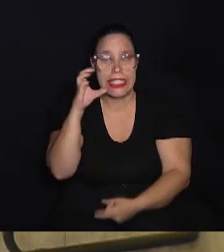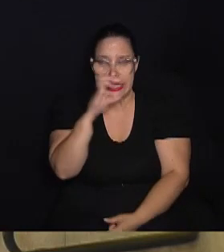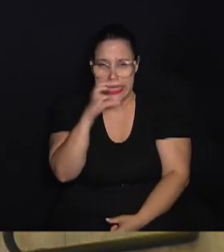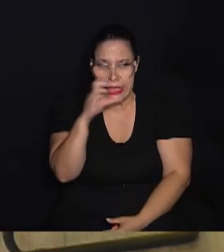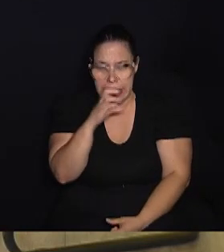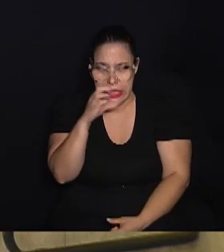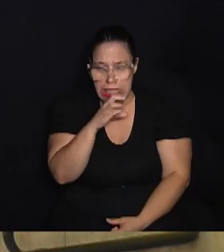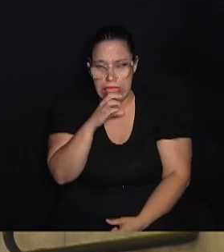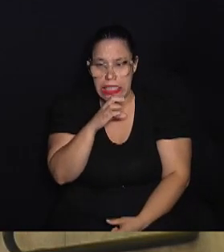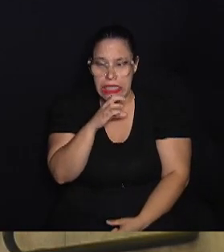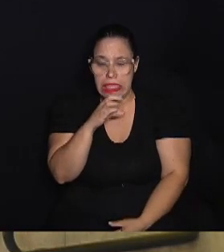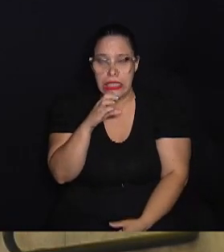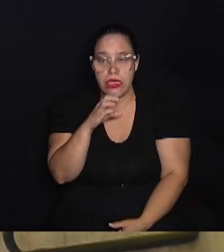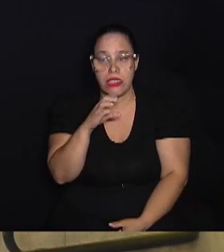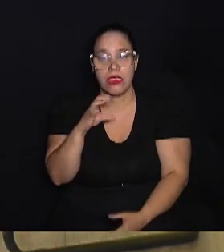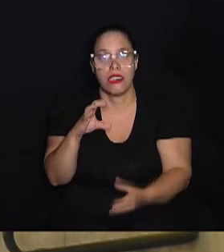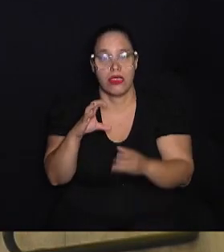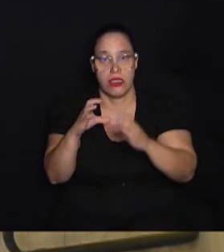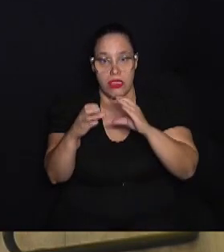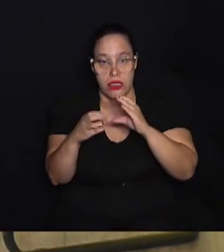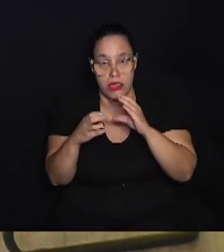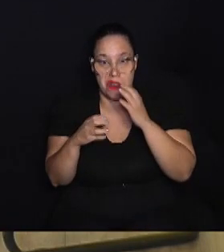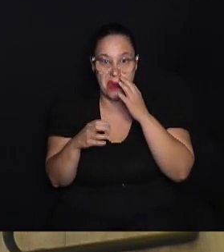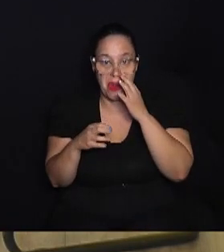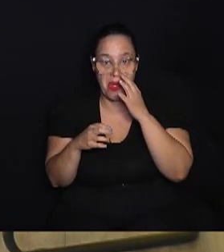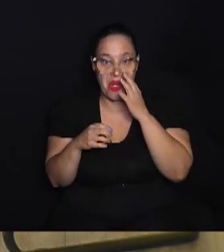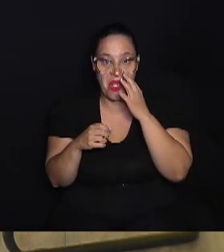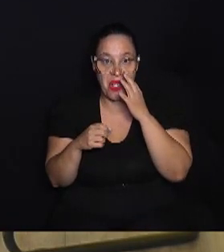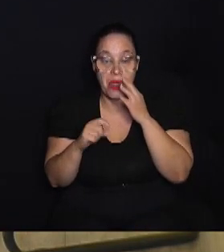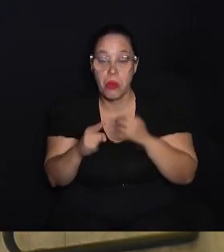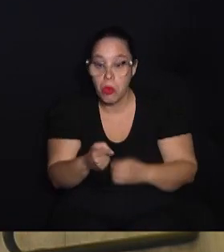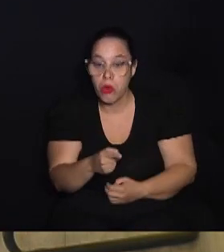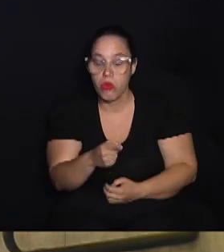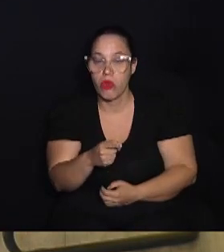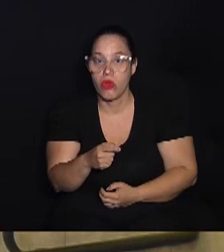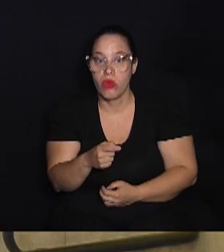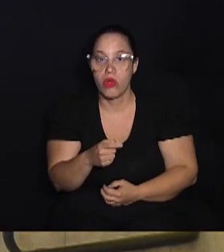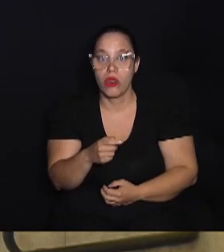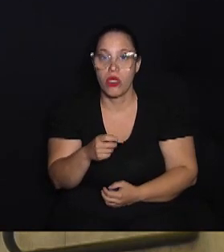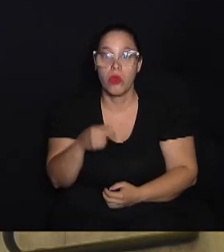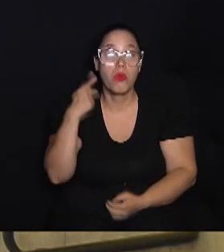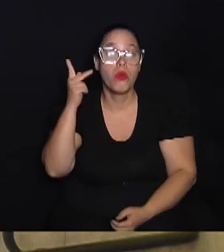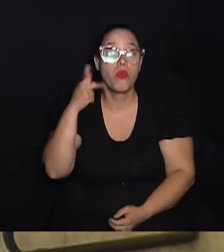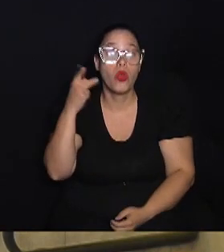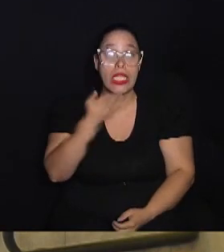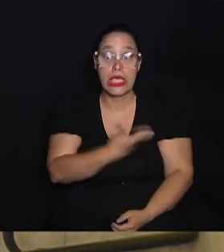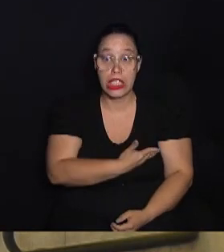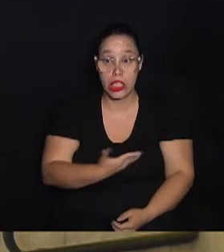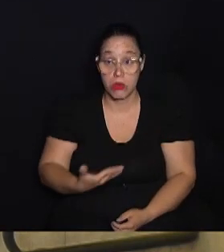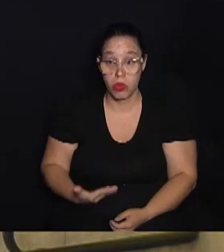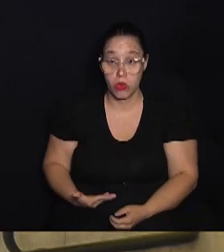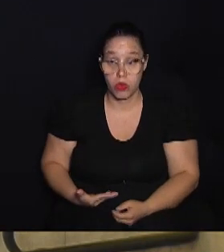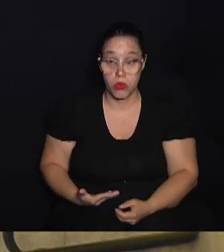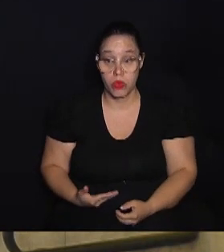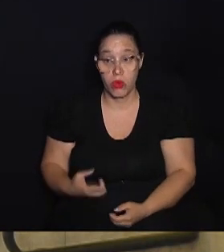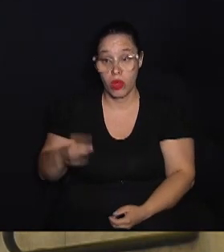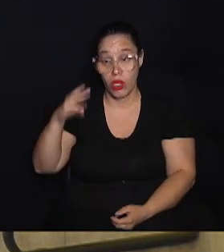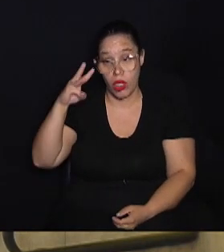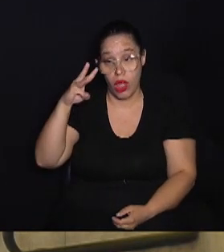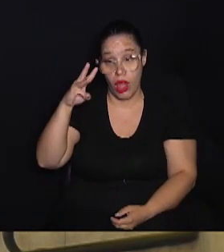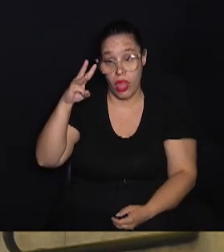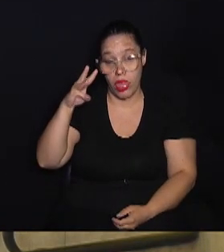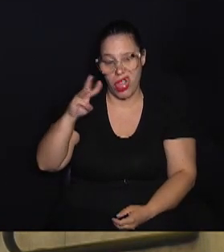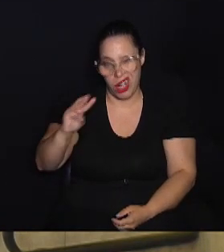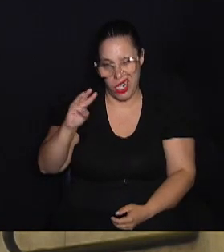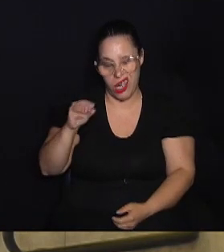a professora Simone falou, e daqui a pouco eu gostaria que a senhora se aprofundasse, a respeito de políticas públicas. Olha, até o dia 3 de